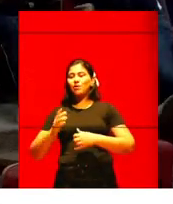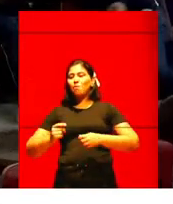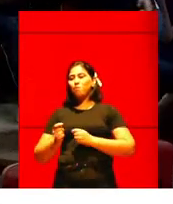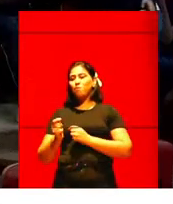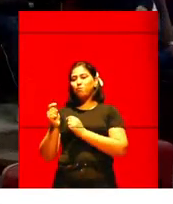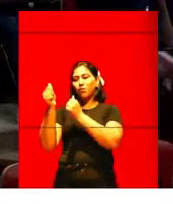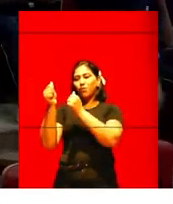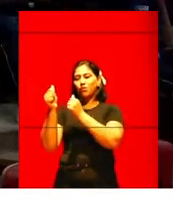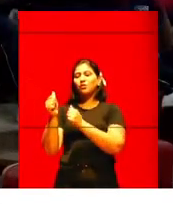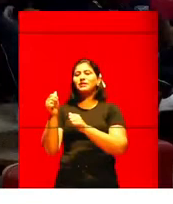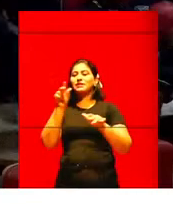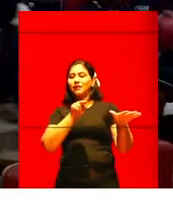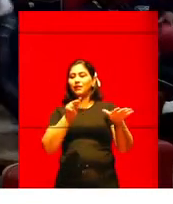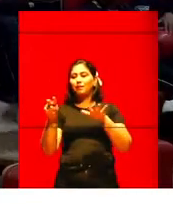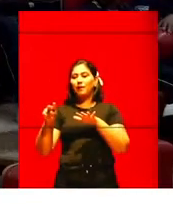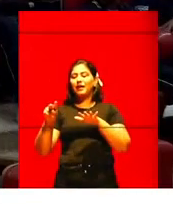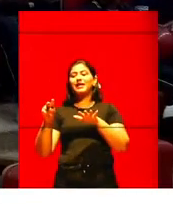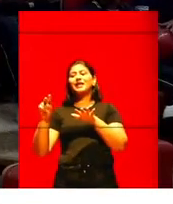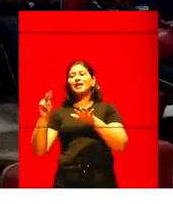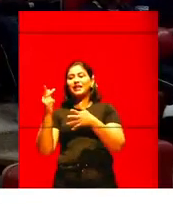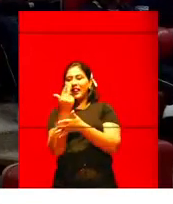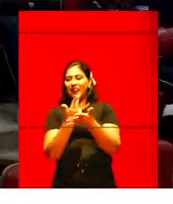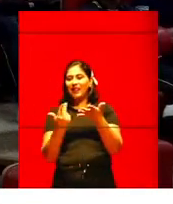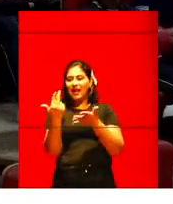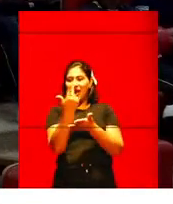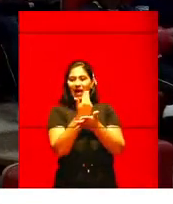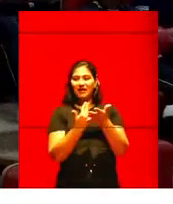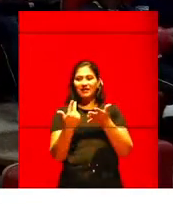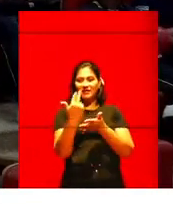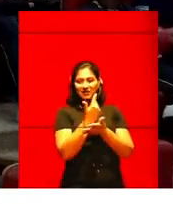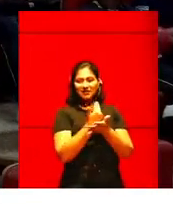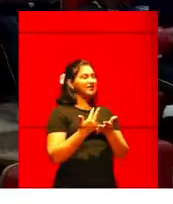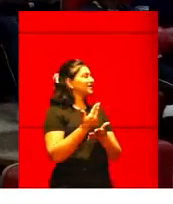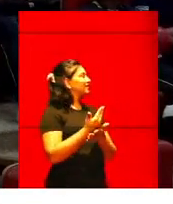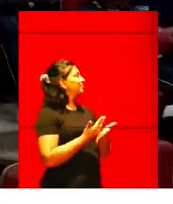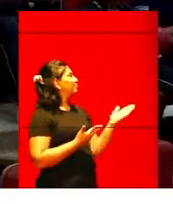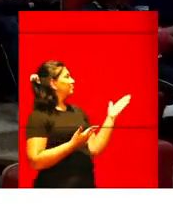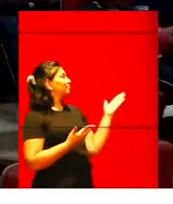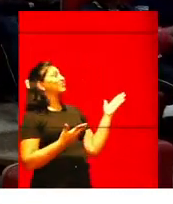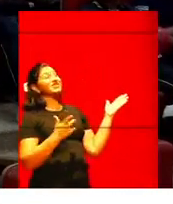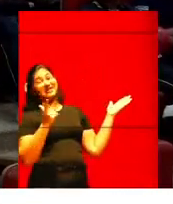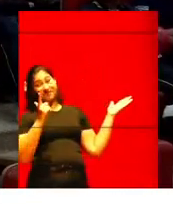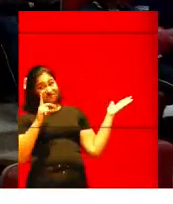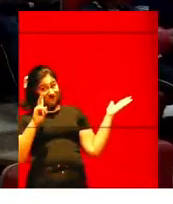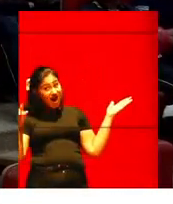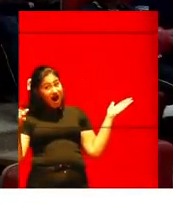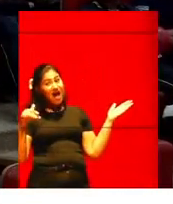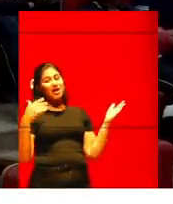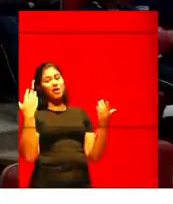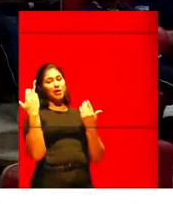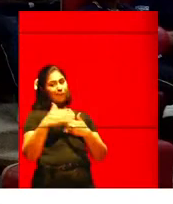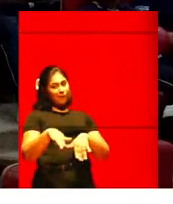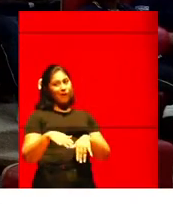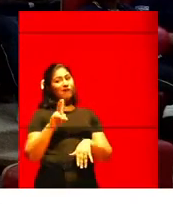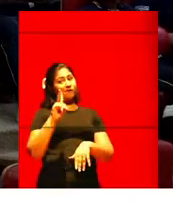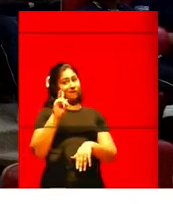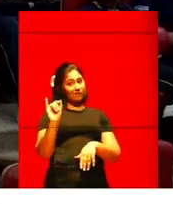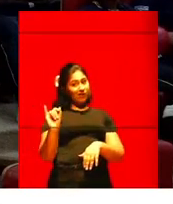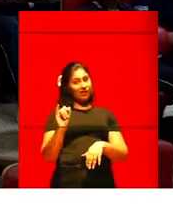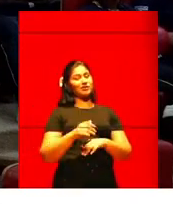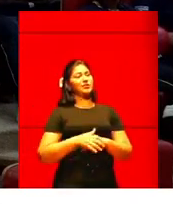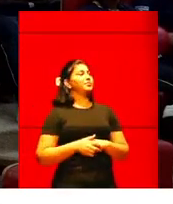comemoração pela Semana de Arte Moderna. Isso aqui também é cobrado para vocês na prova,